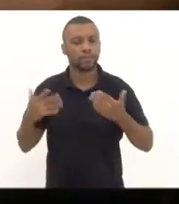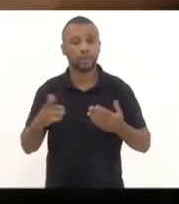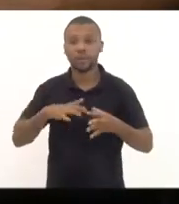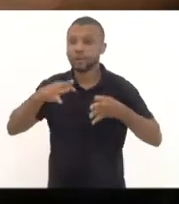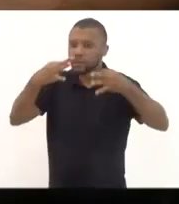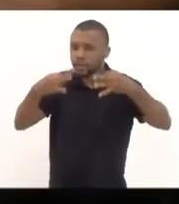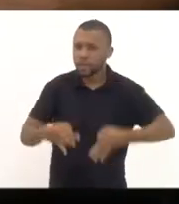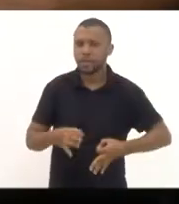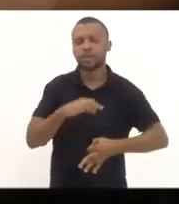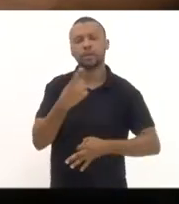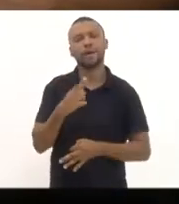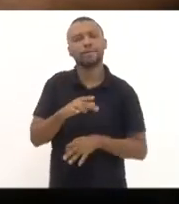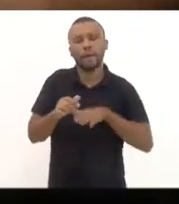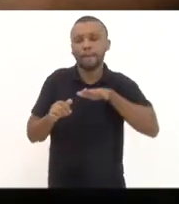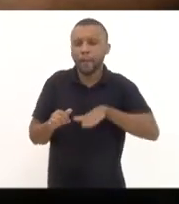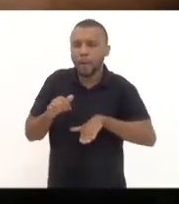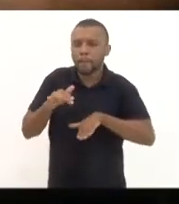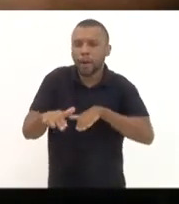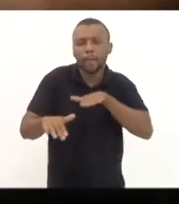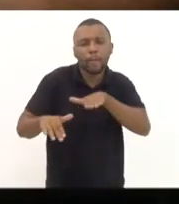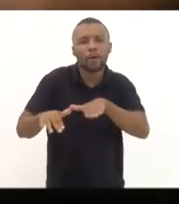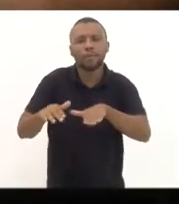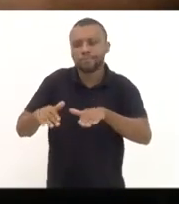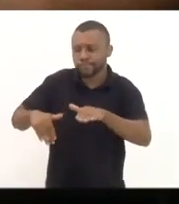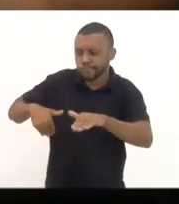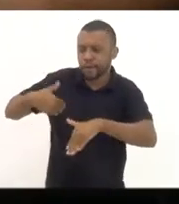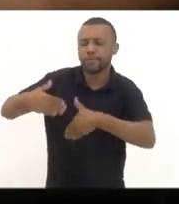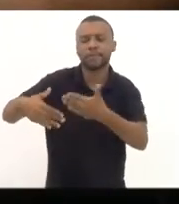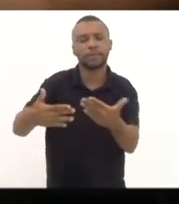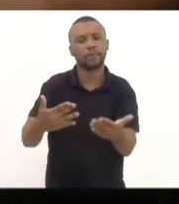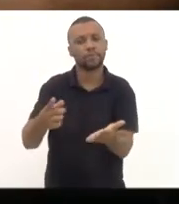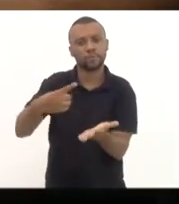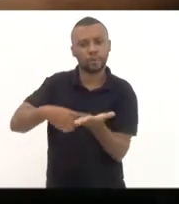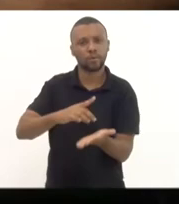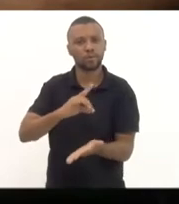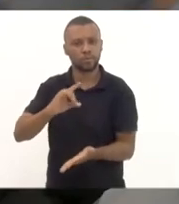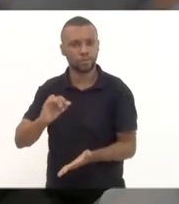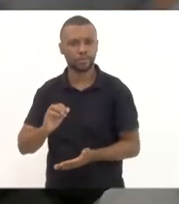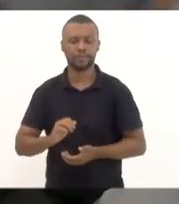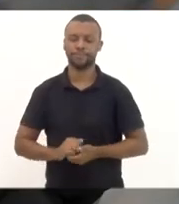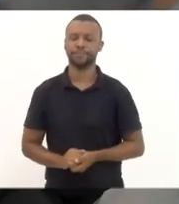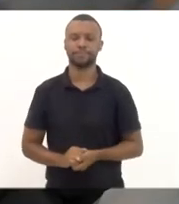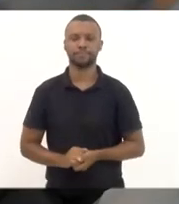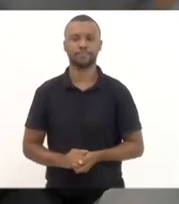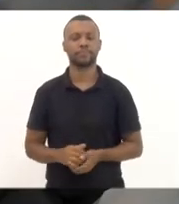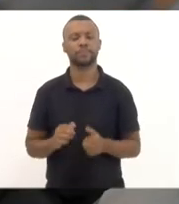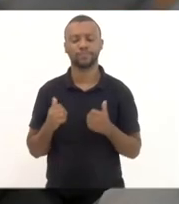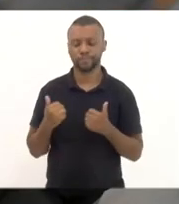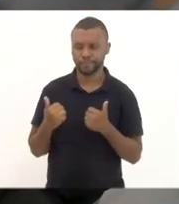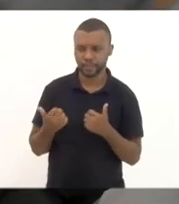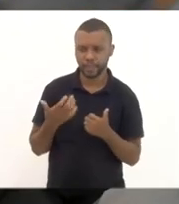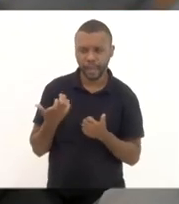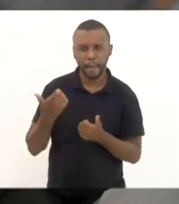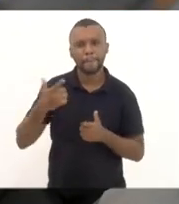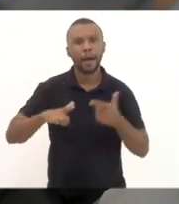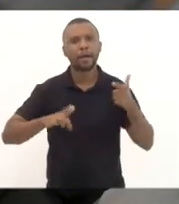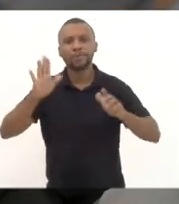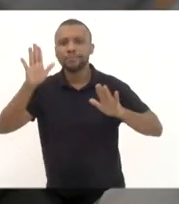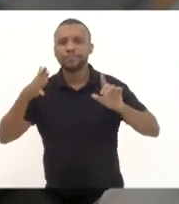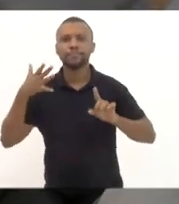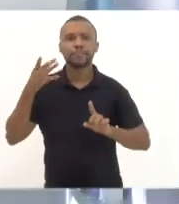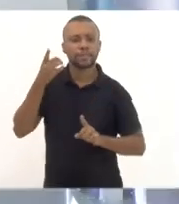gente vai avançar e muito nesse dia é bem Tem mais algum Deputado que usou da palavra não